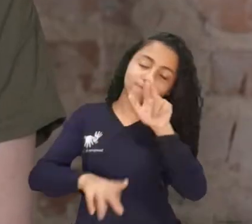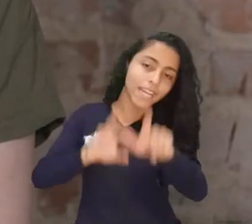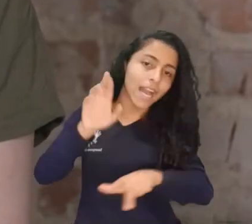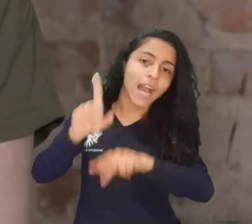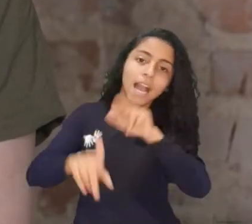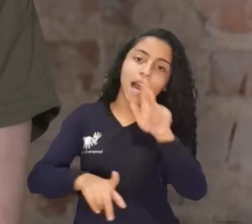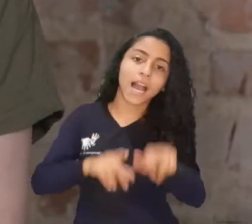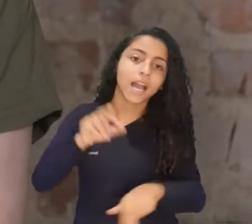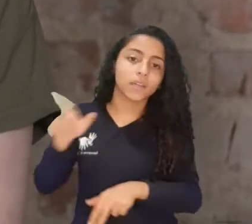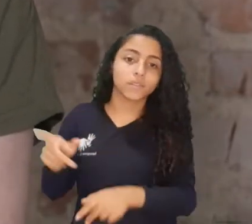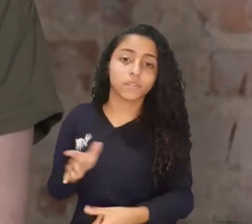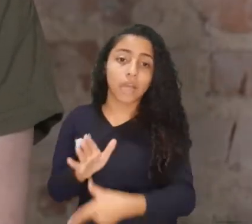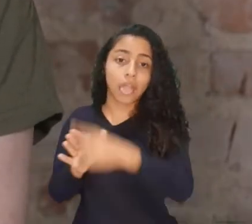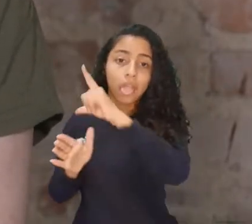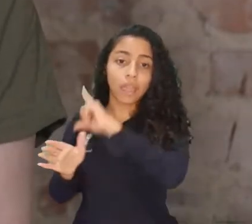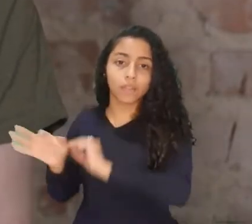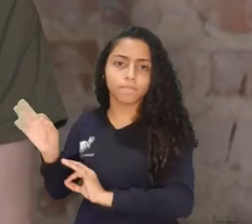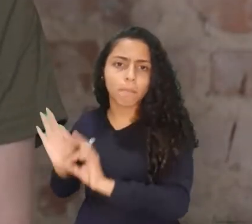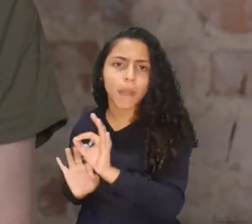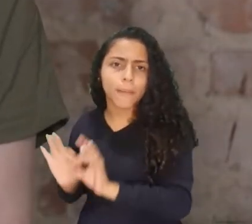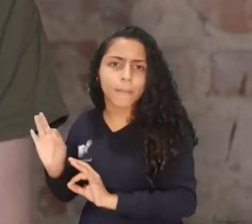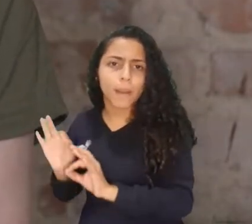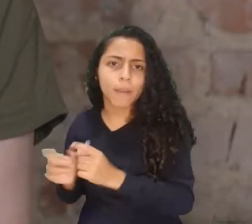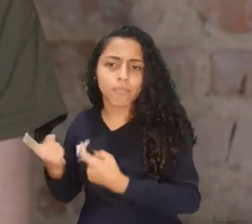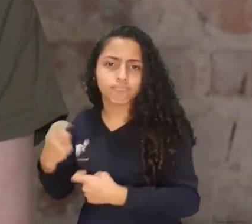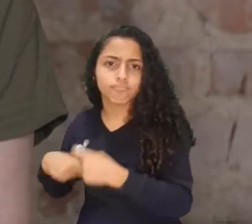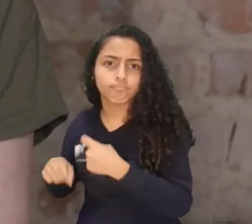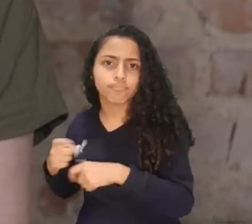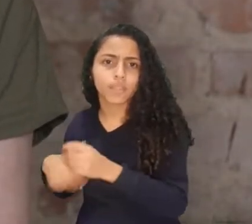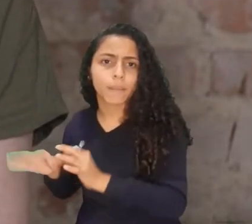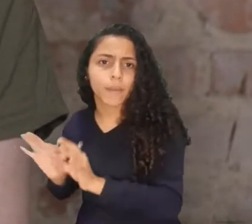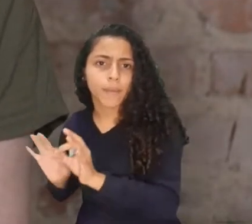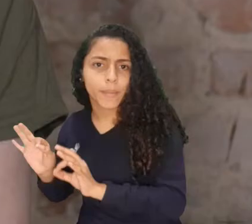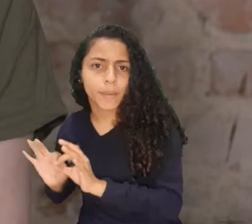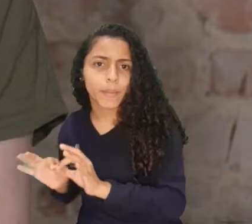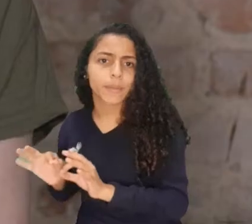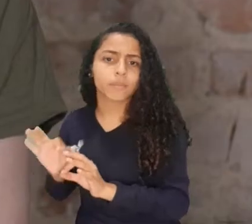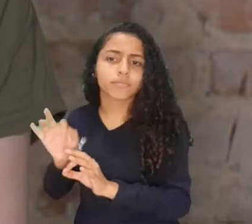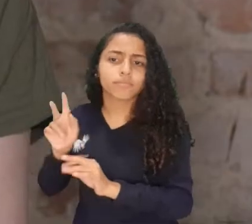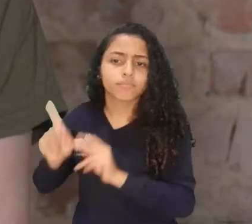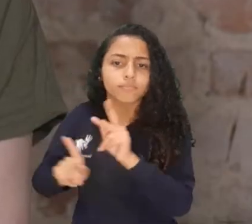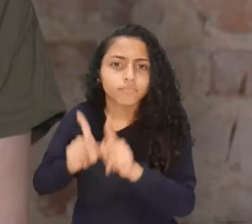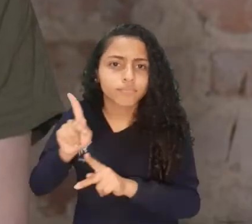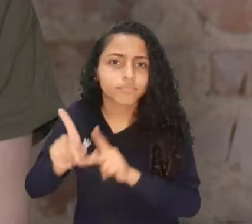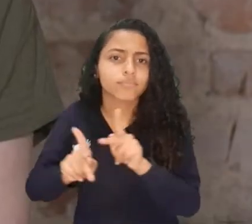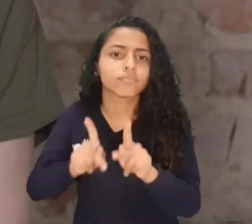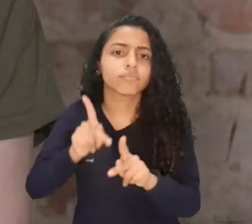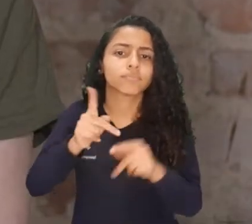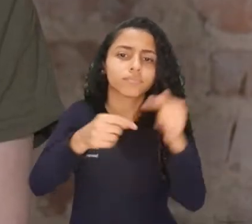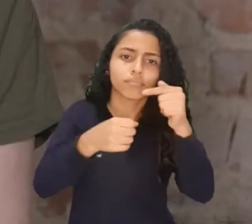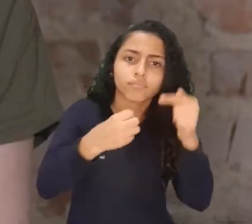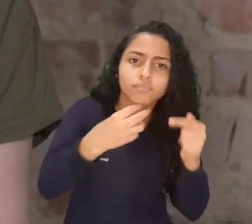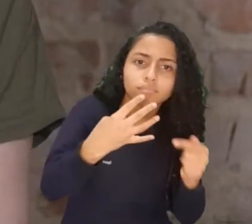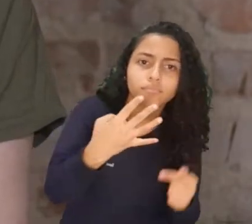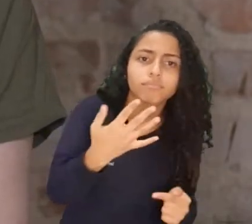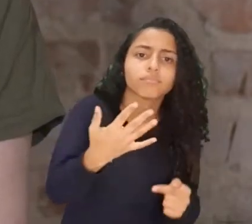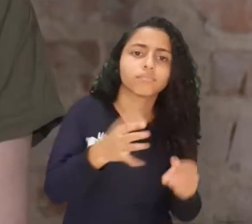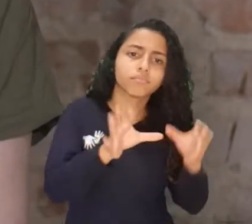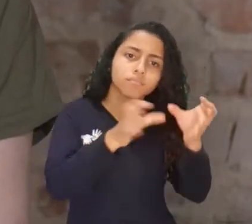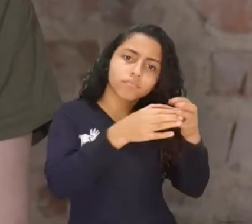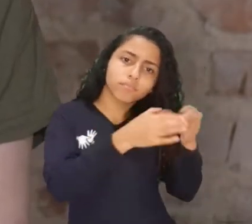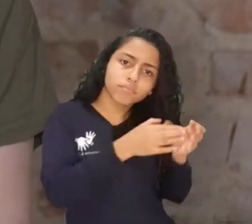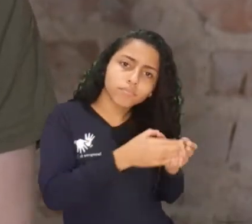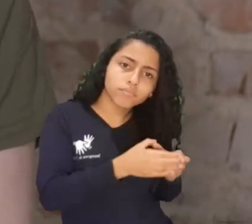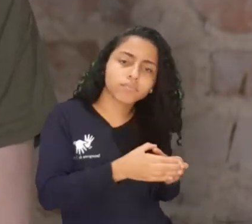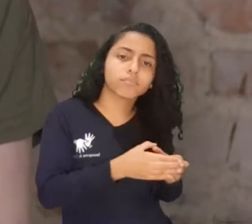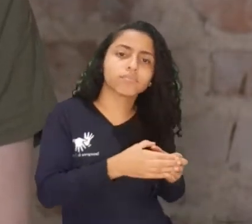de organização dos organismos, passando pelas populações, pelas espécies, pelas comunidades, pelos